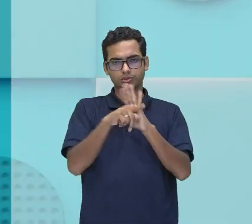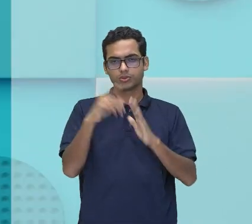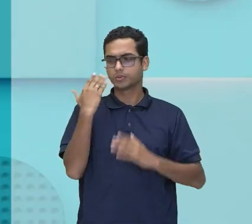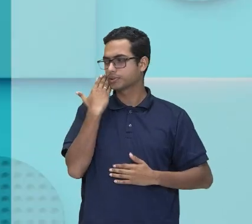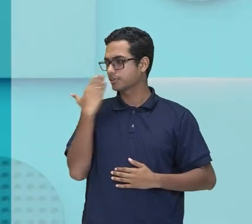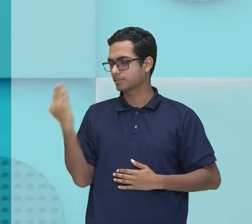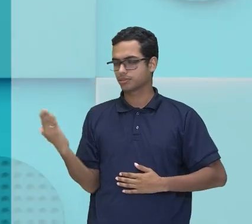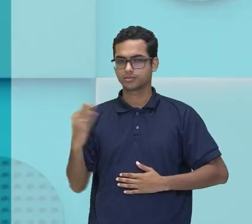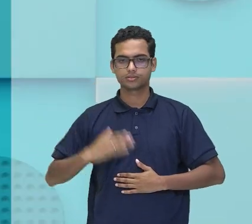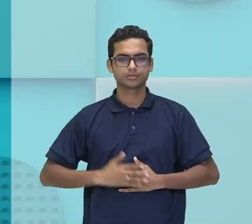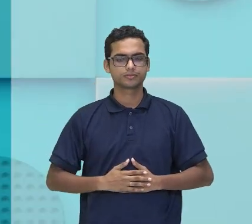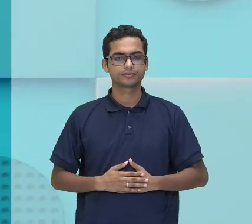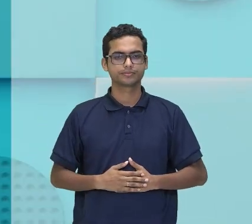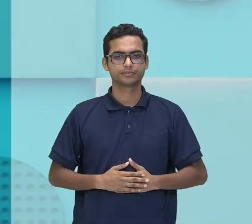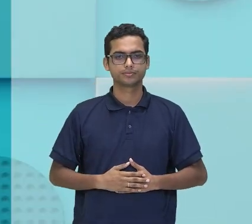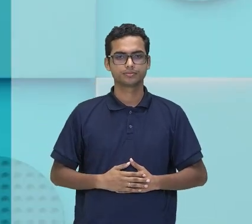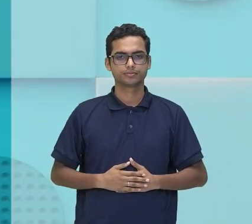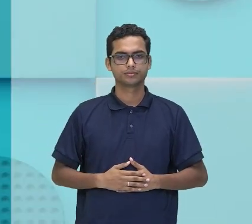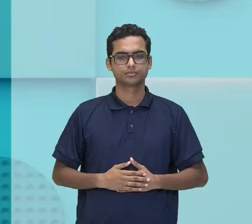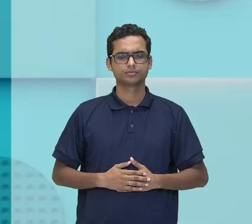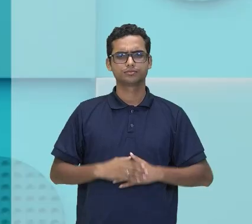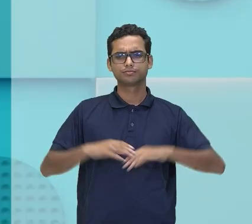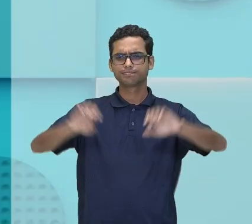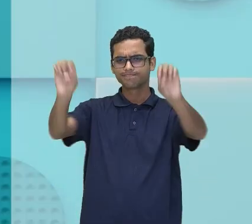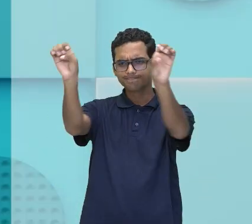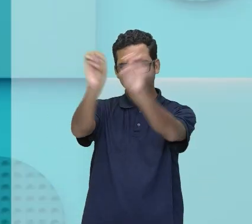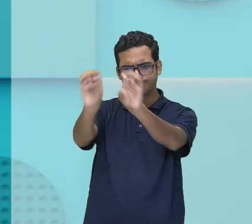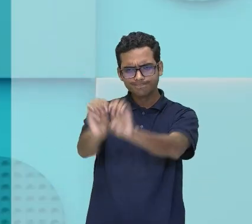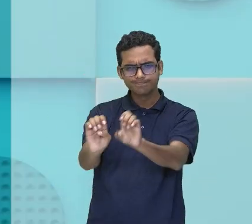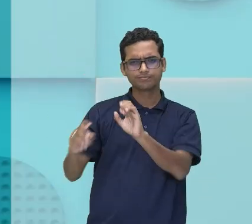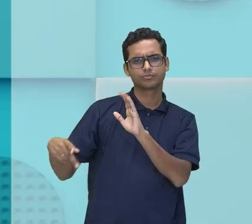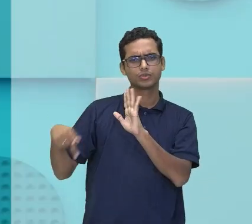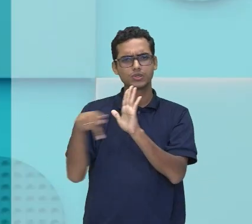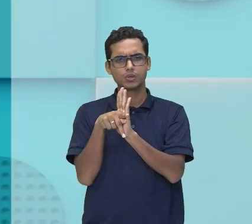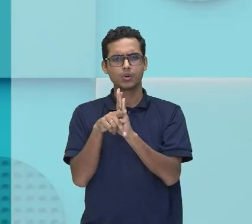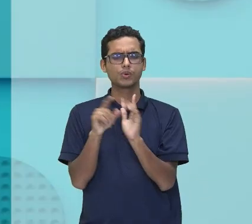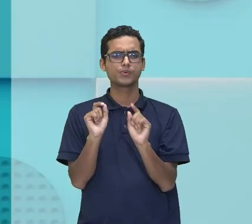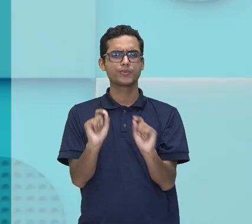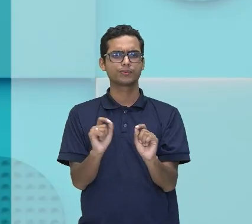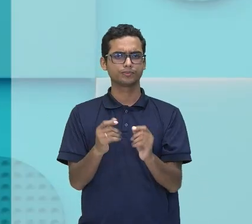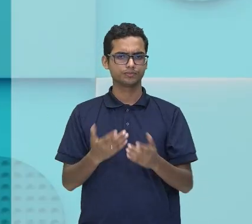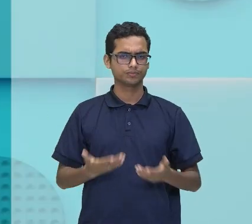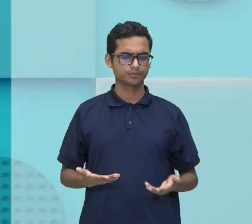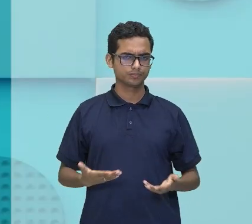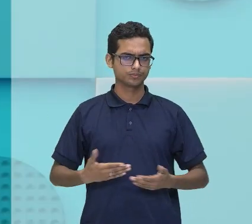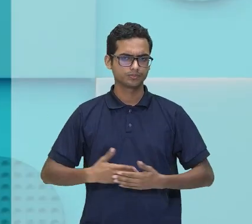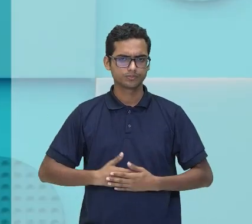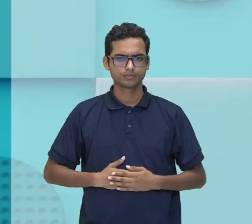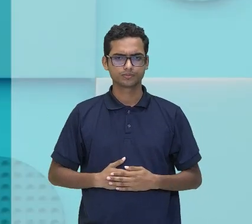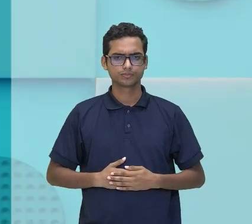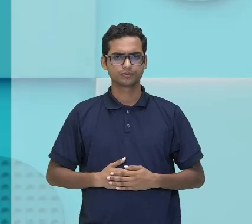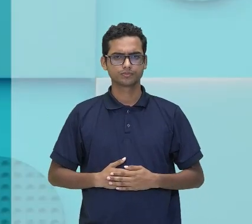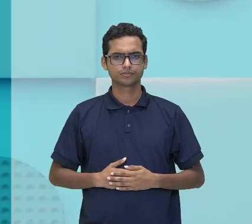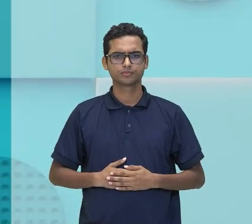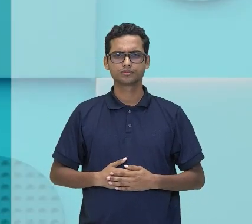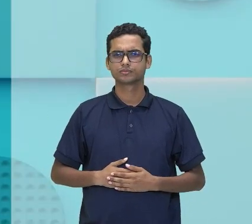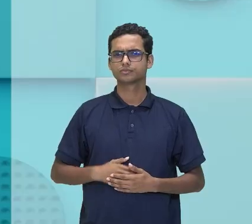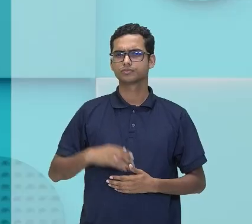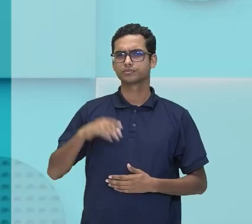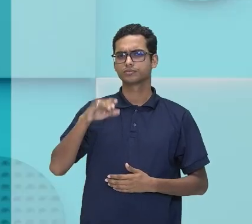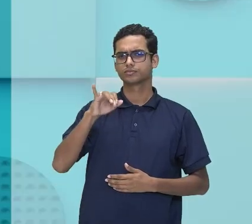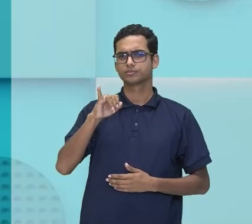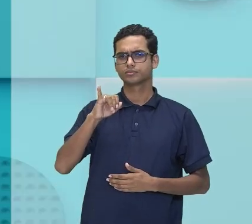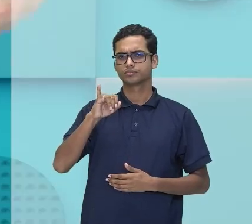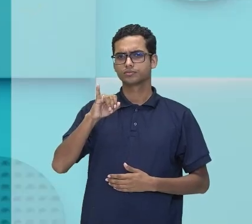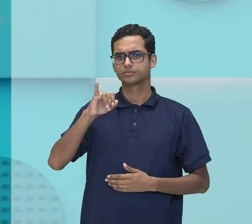eles foram estudar a estrutura do não é inseto, meu Deus, desculpa se eu não estava